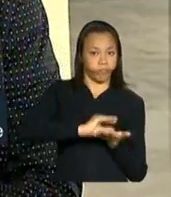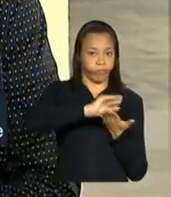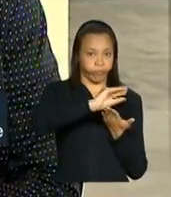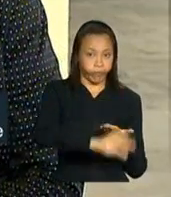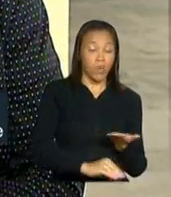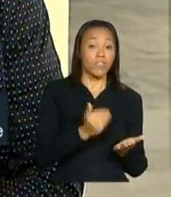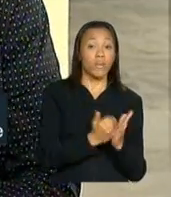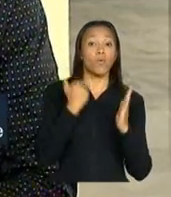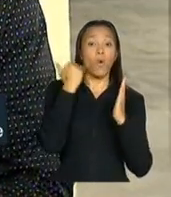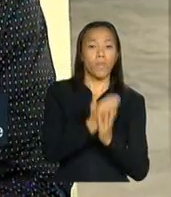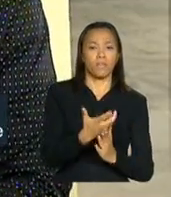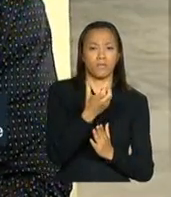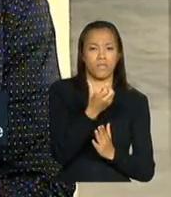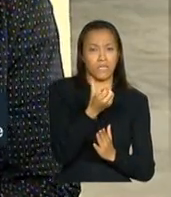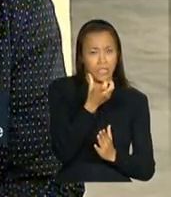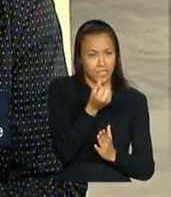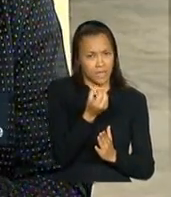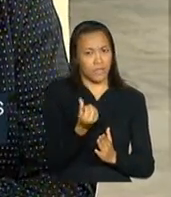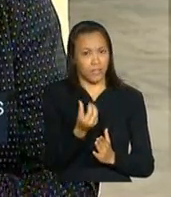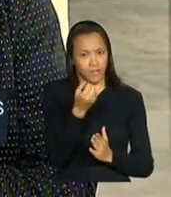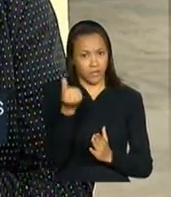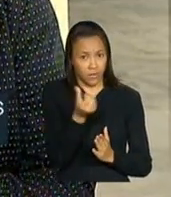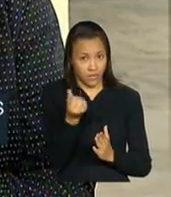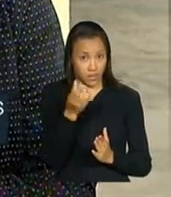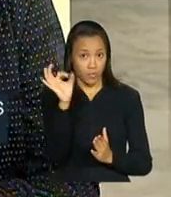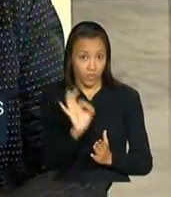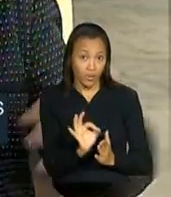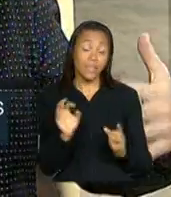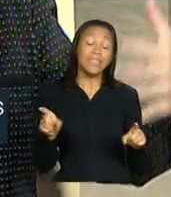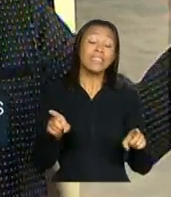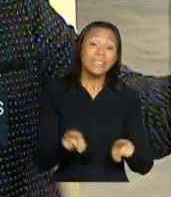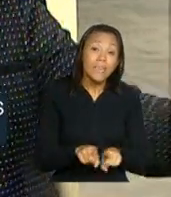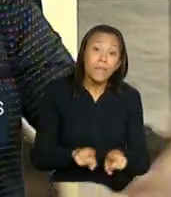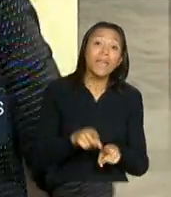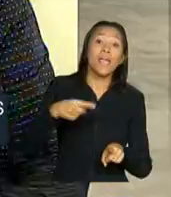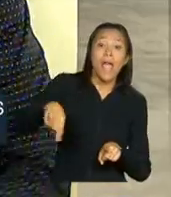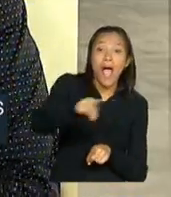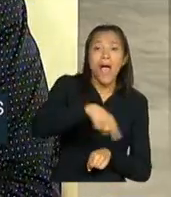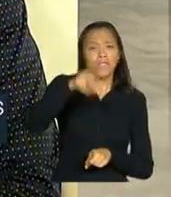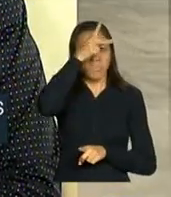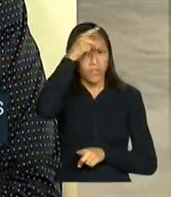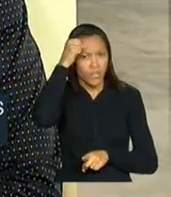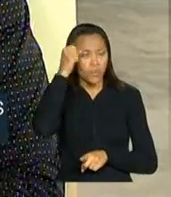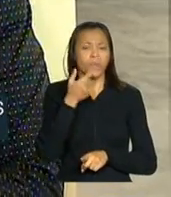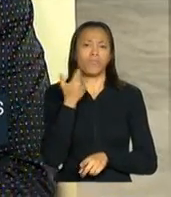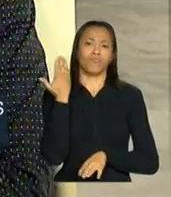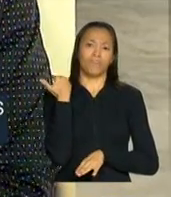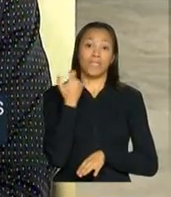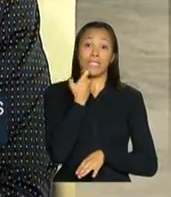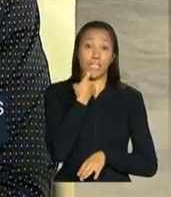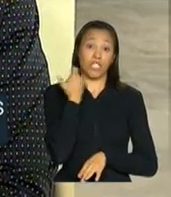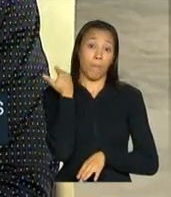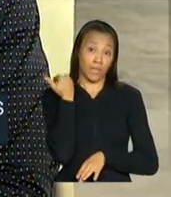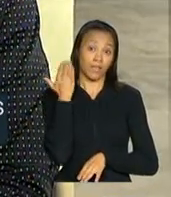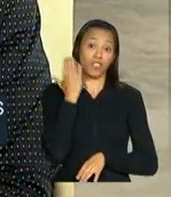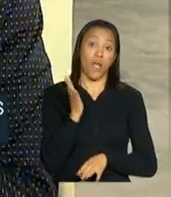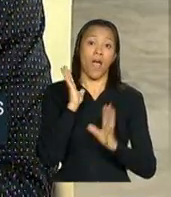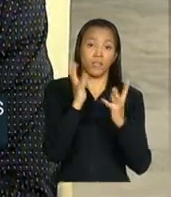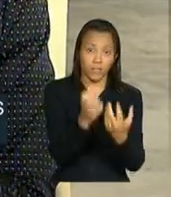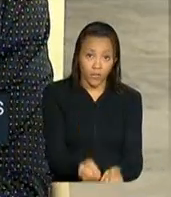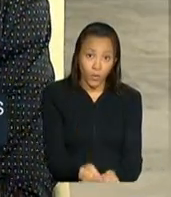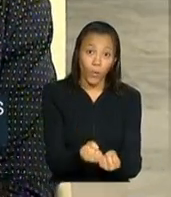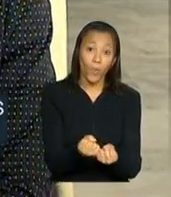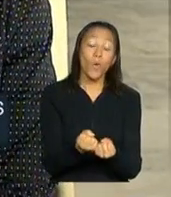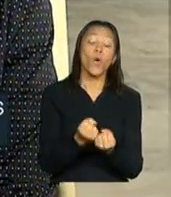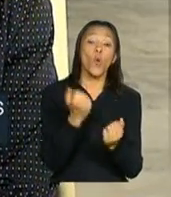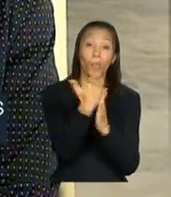um aumento de 66% e as prefeituras aderiram até sexta-feira passada a ao